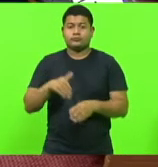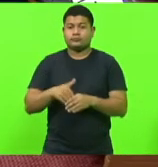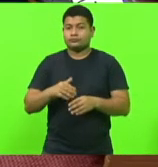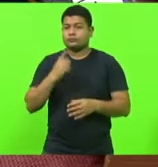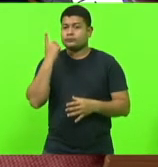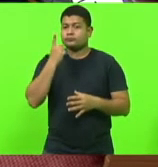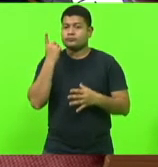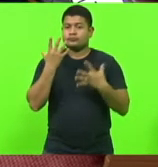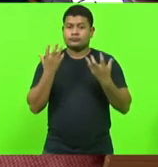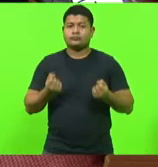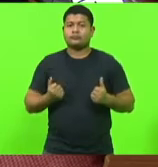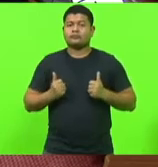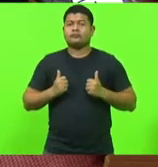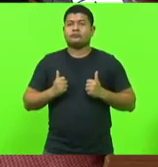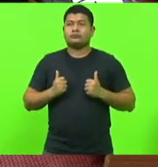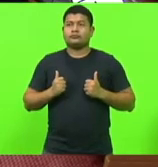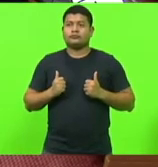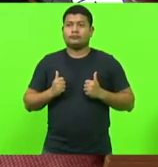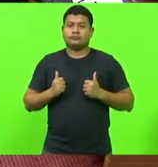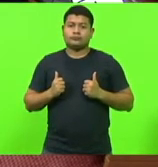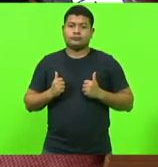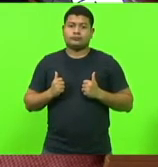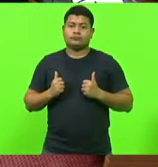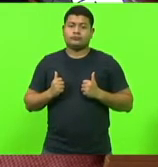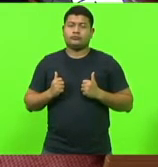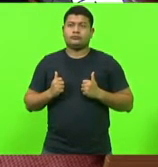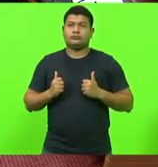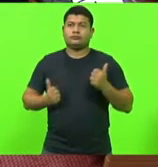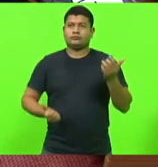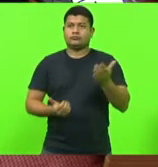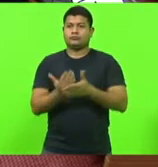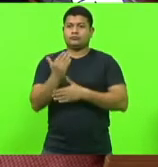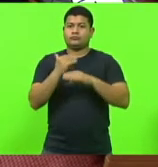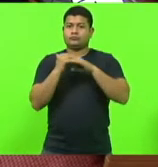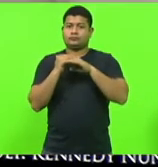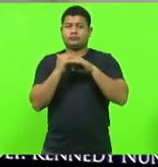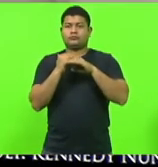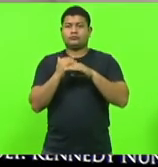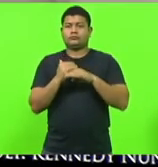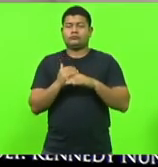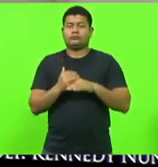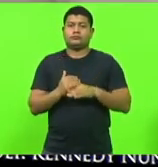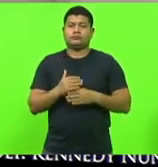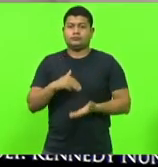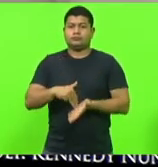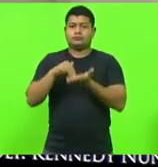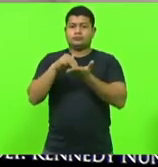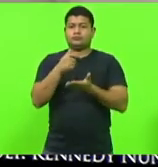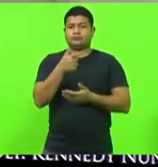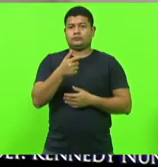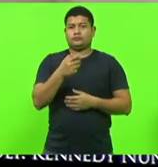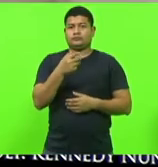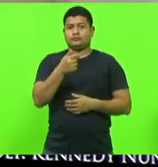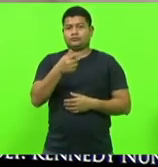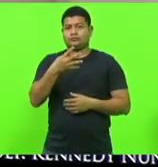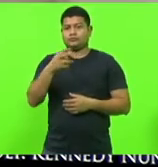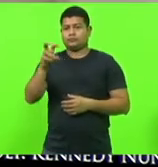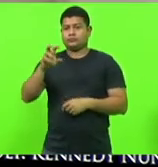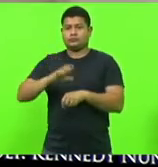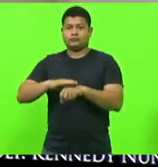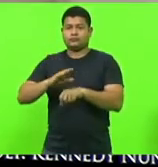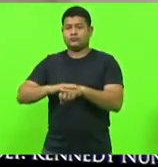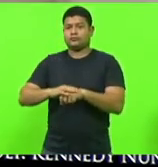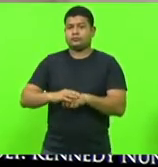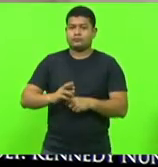votação. Deputados que aprovam, permaneçam como se encontra. Aprovado por unanimidade. Moção 745, autor deputado Rodrigo